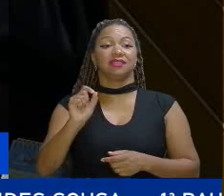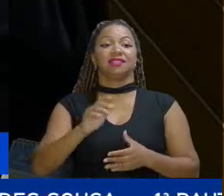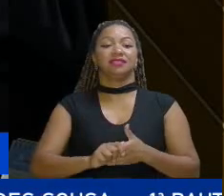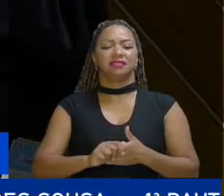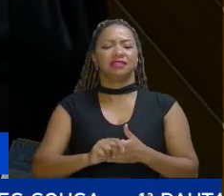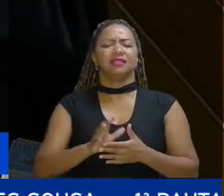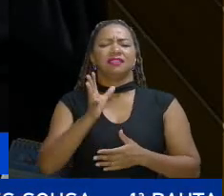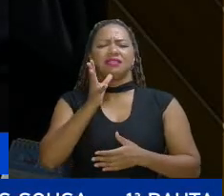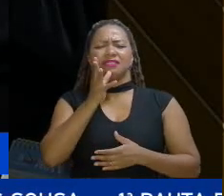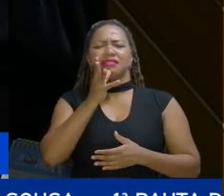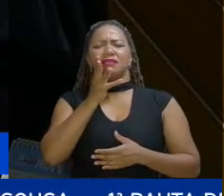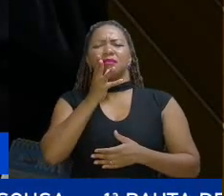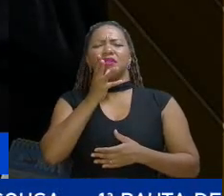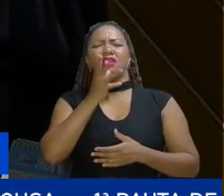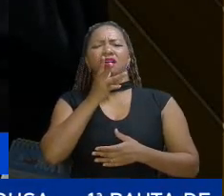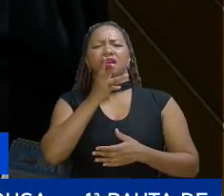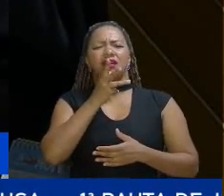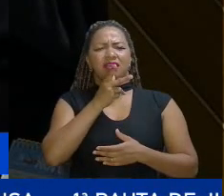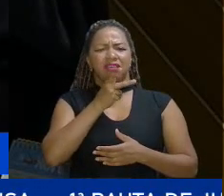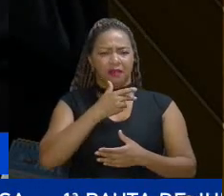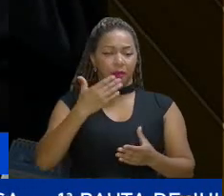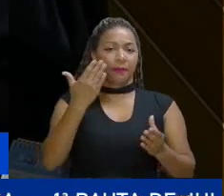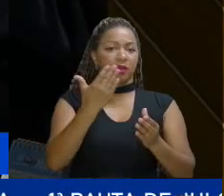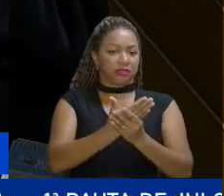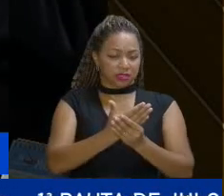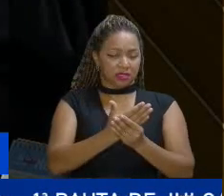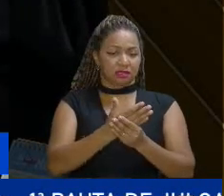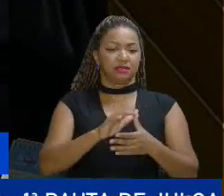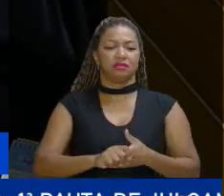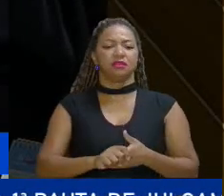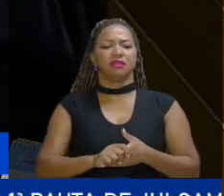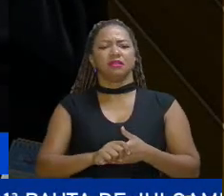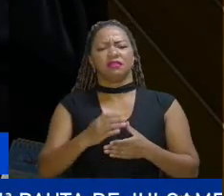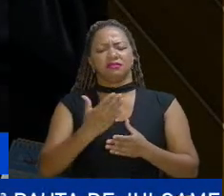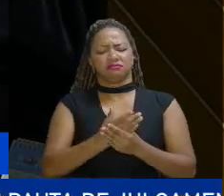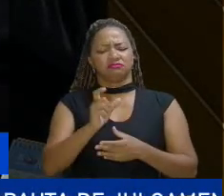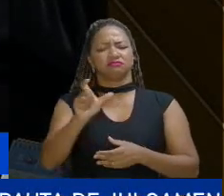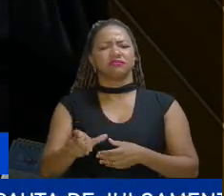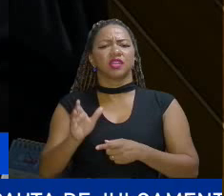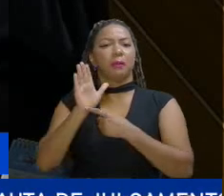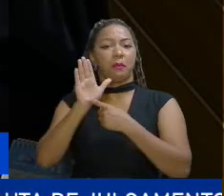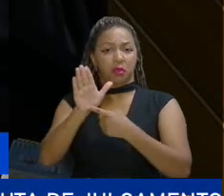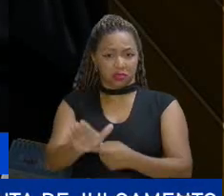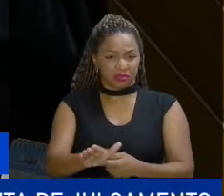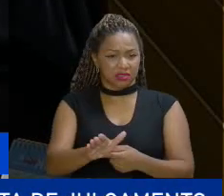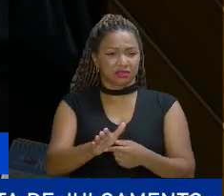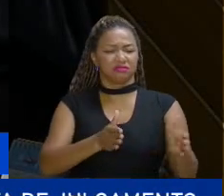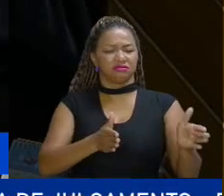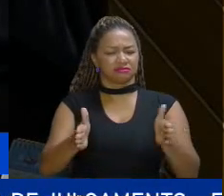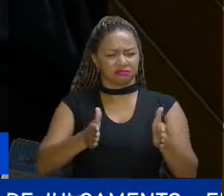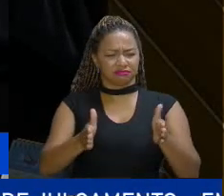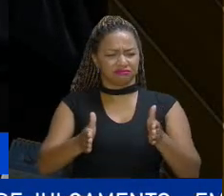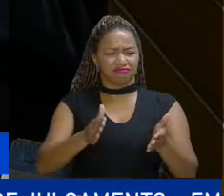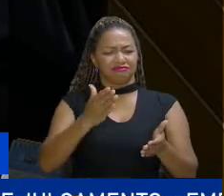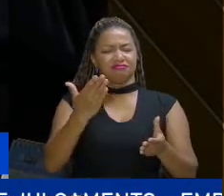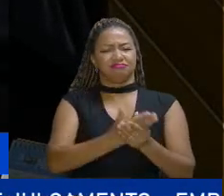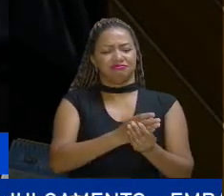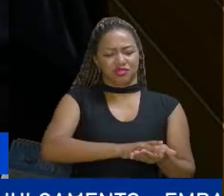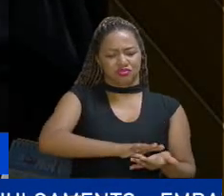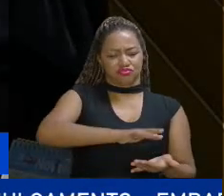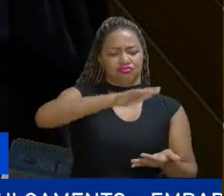protelar ainda mais o andamento processual, como o embargante já tem feito e demonstrado durante toda a tramitação dos presentes